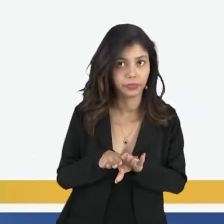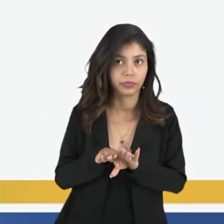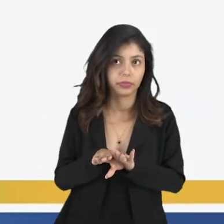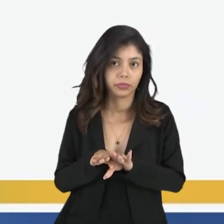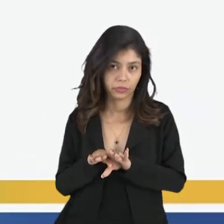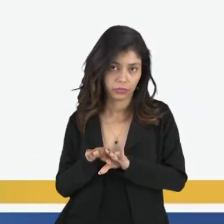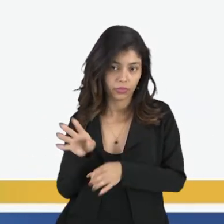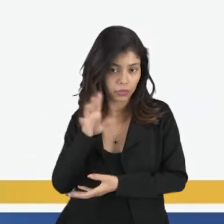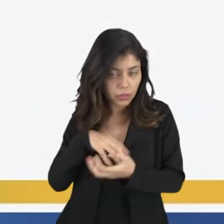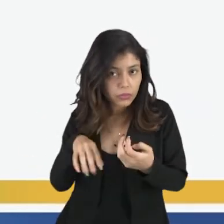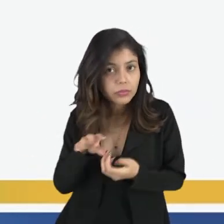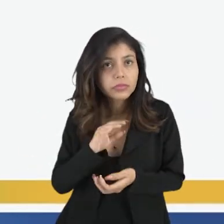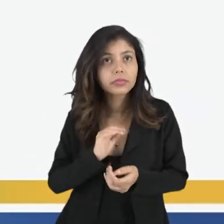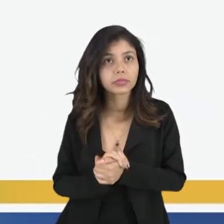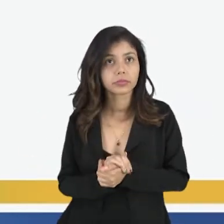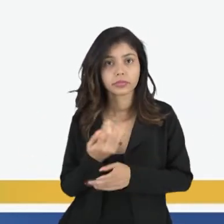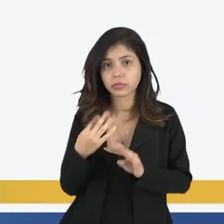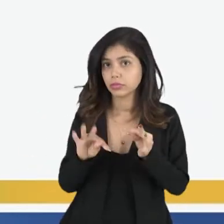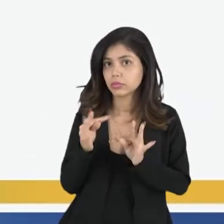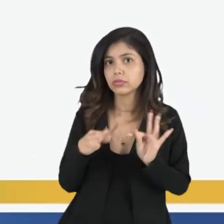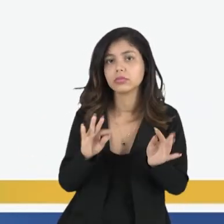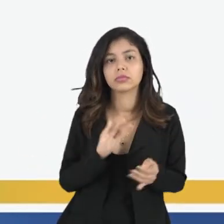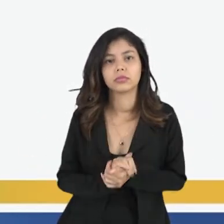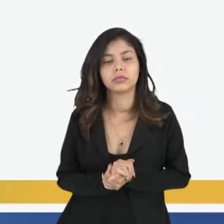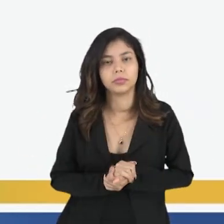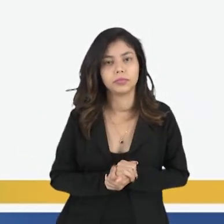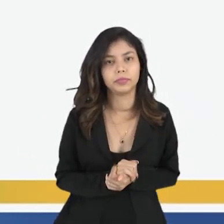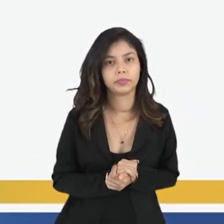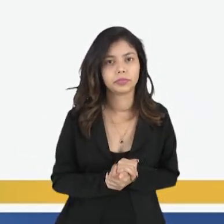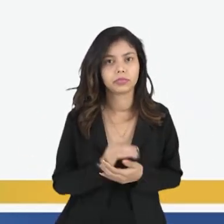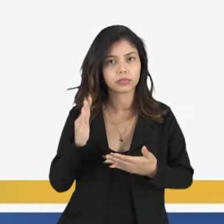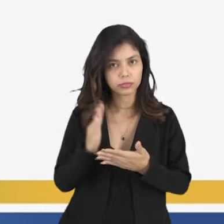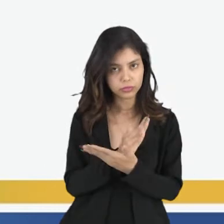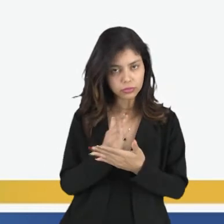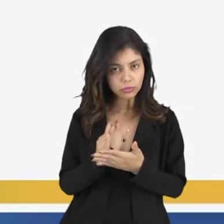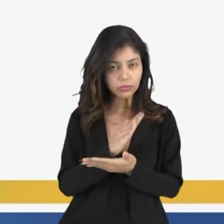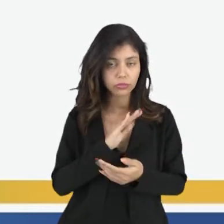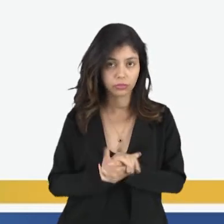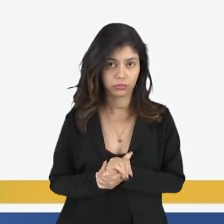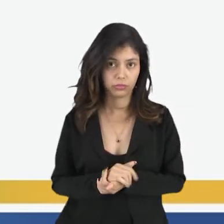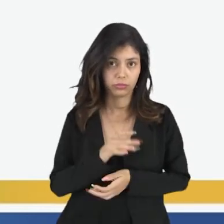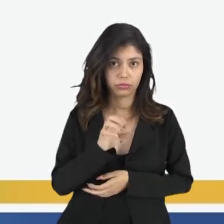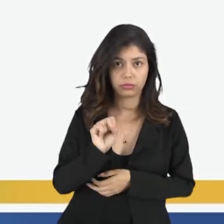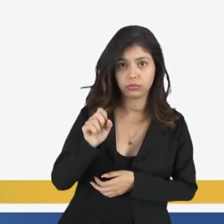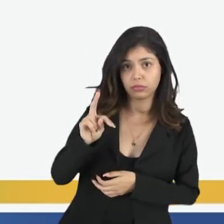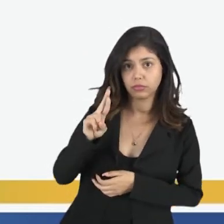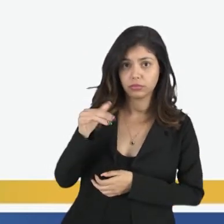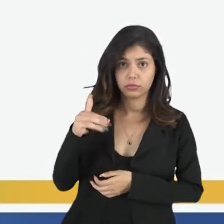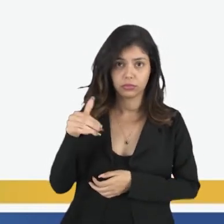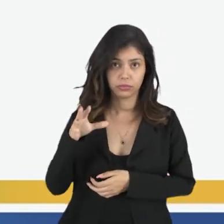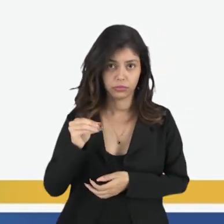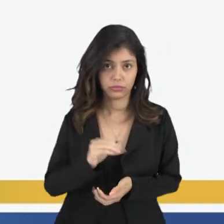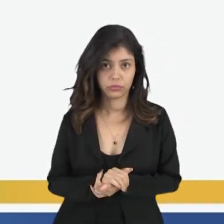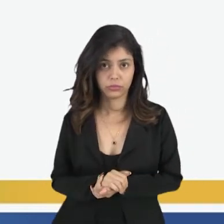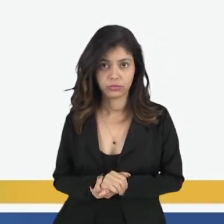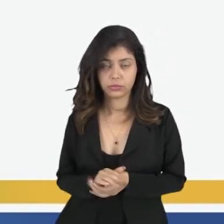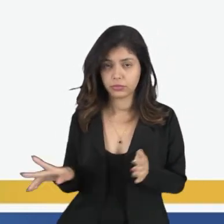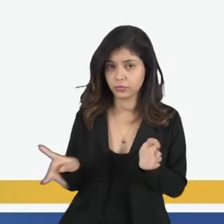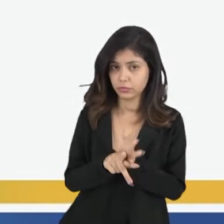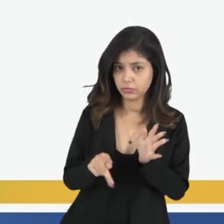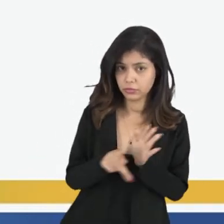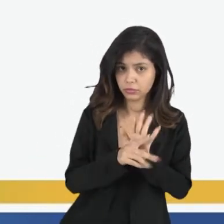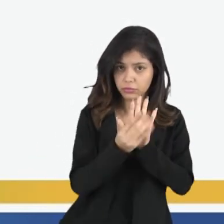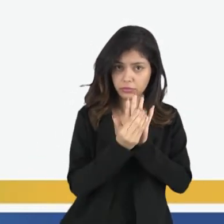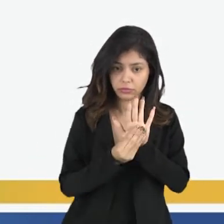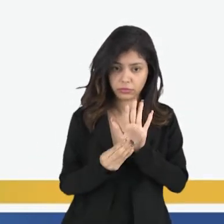são as evoluções tecnológicas, né, por meio de algumas situações já dadas no meio científico